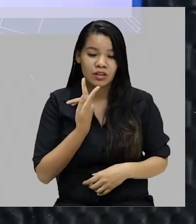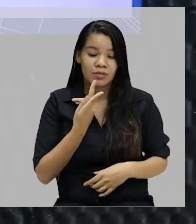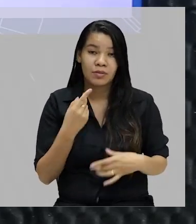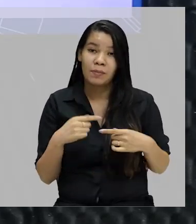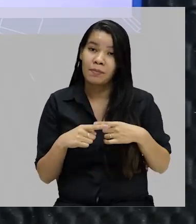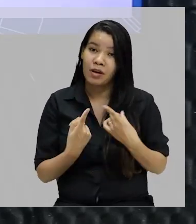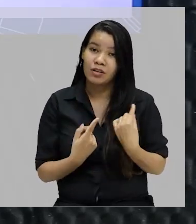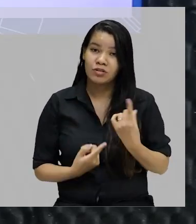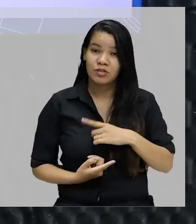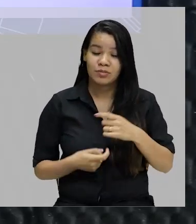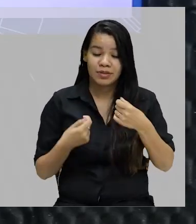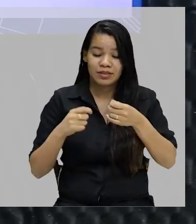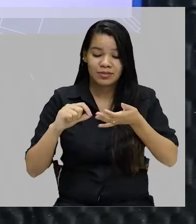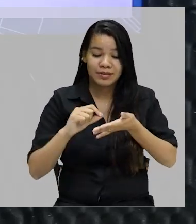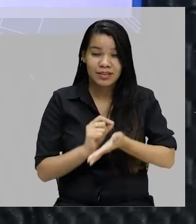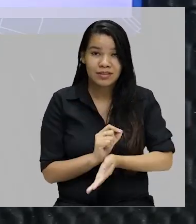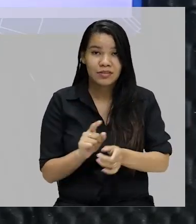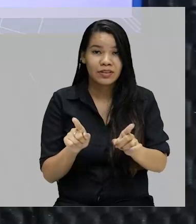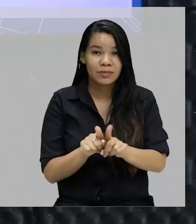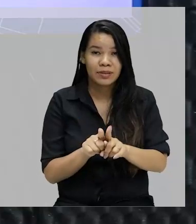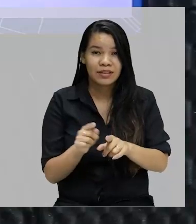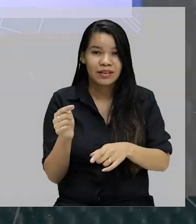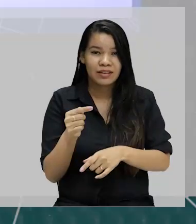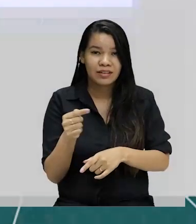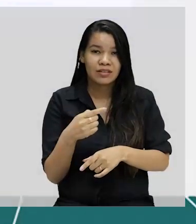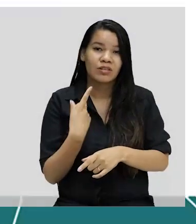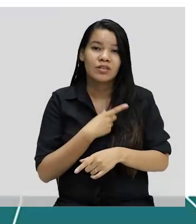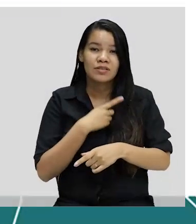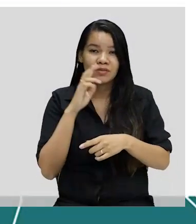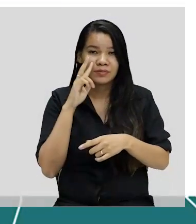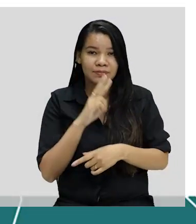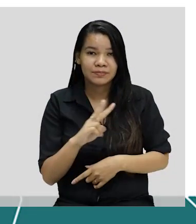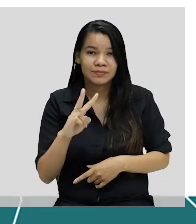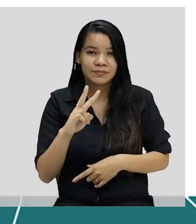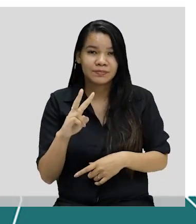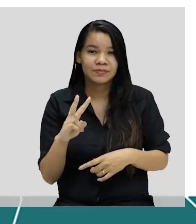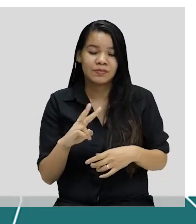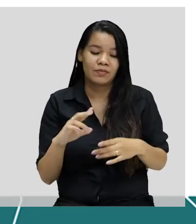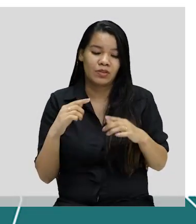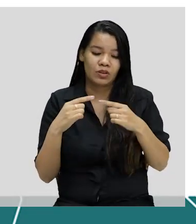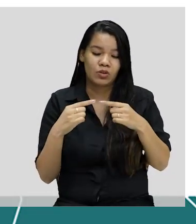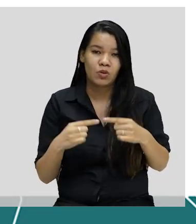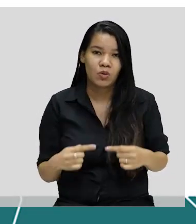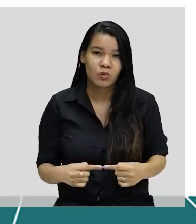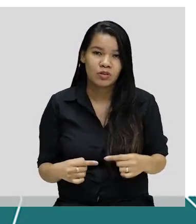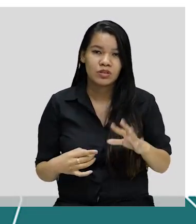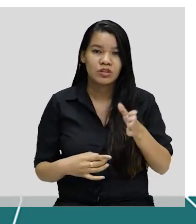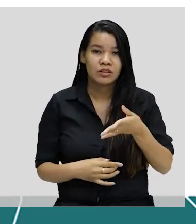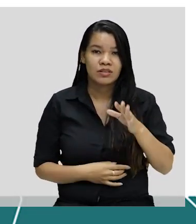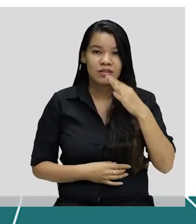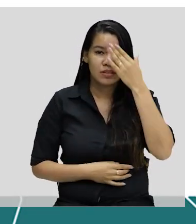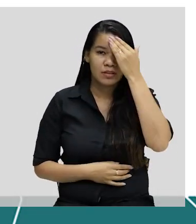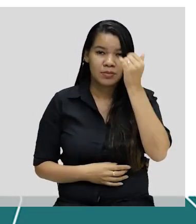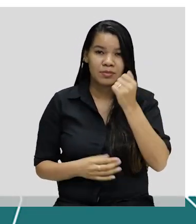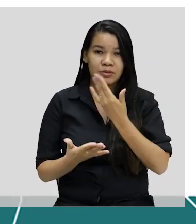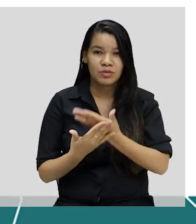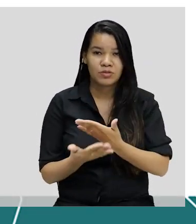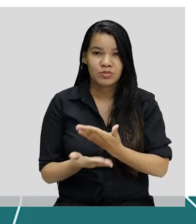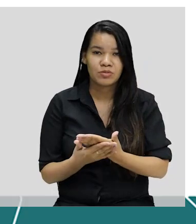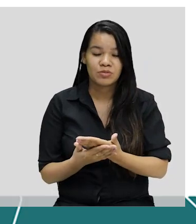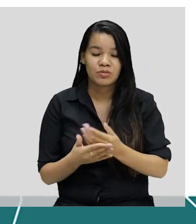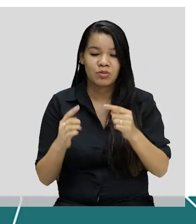pega essa questão de concordância, tá bom? Então, já sabemos que para estudo de concordância verbal é necessário